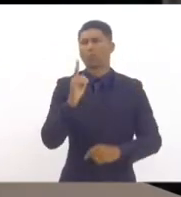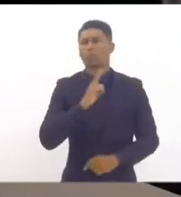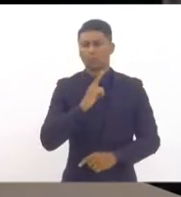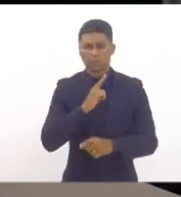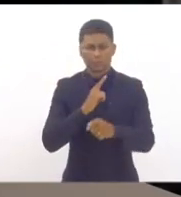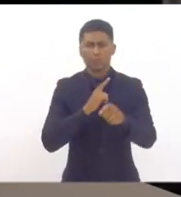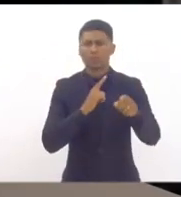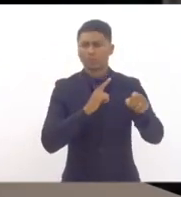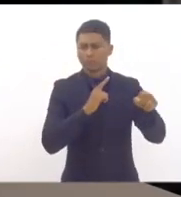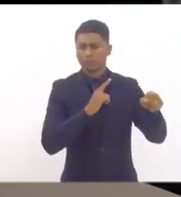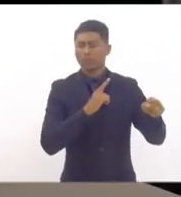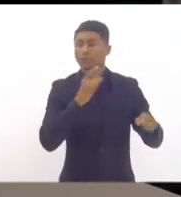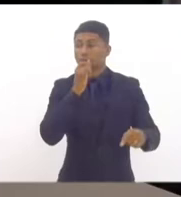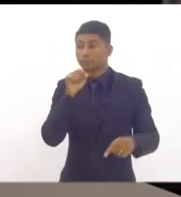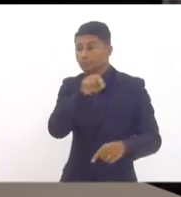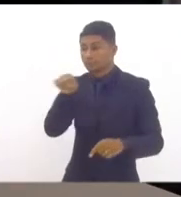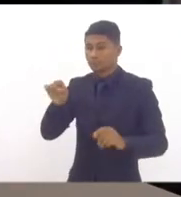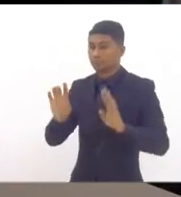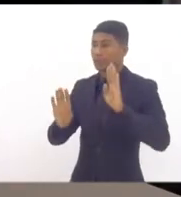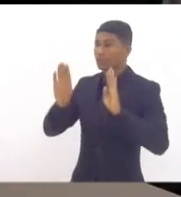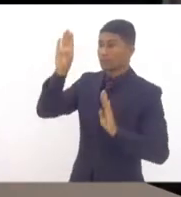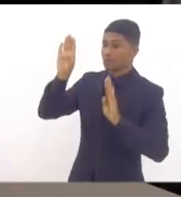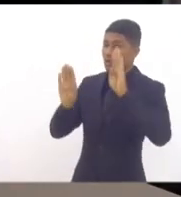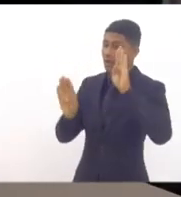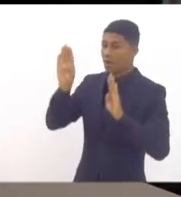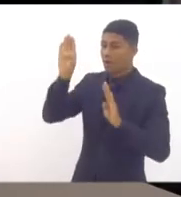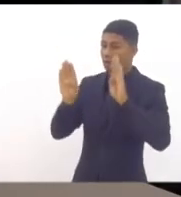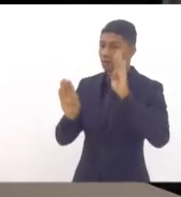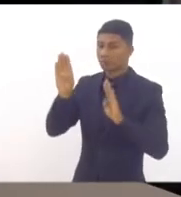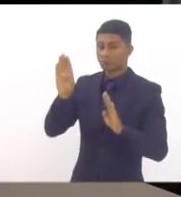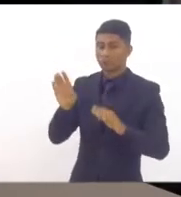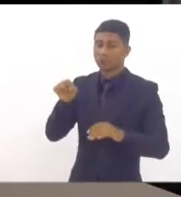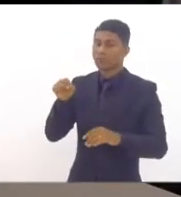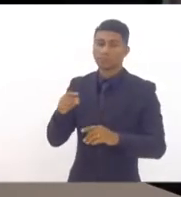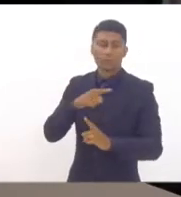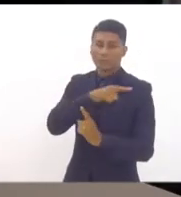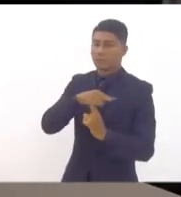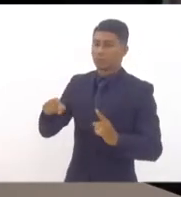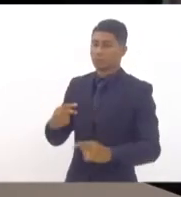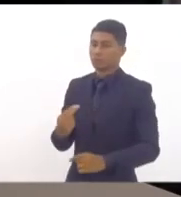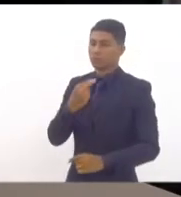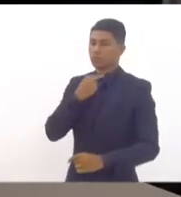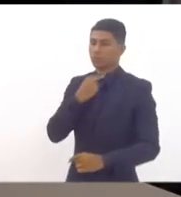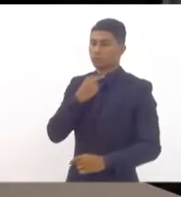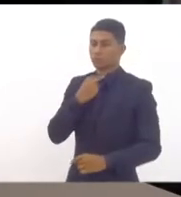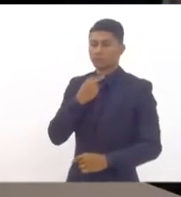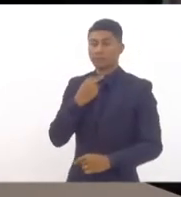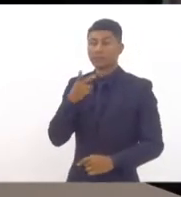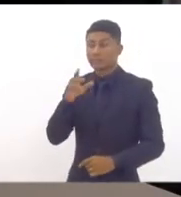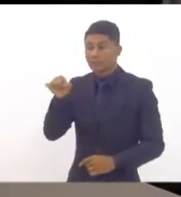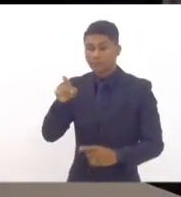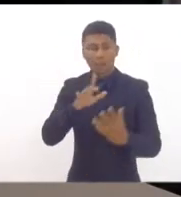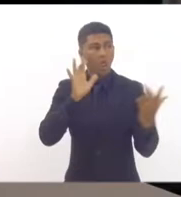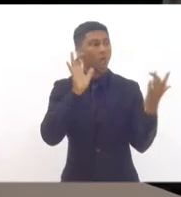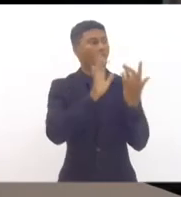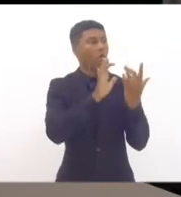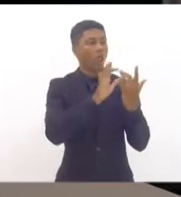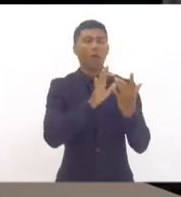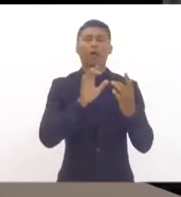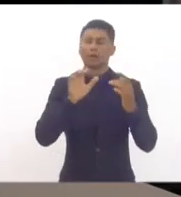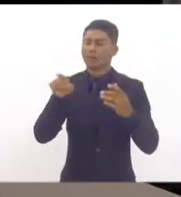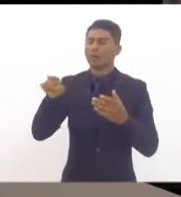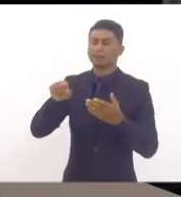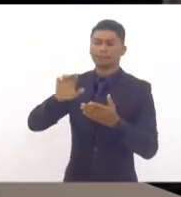é vedado ao candidato, e aí isso pode gerar a exclusão dele, se for de interesse do comitê evitar esse tipo